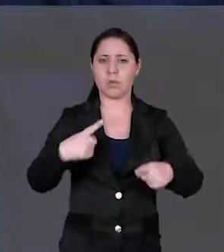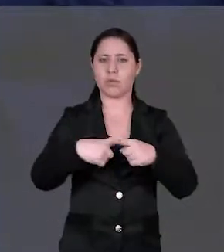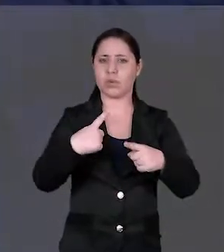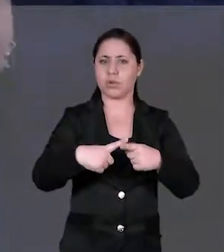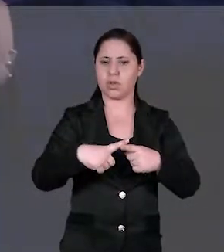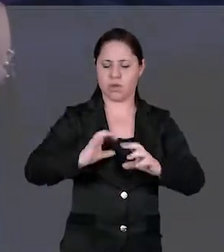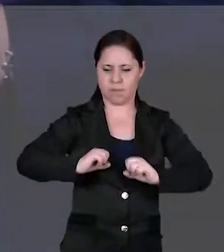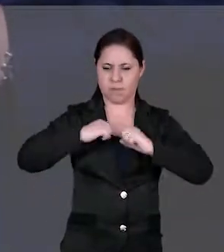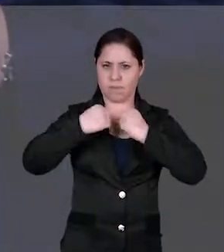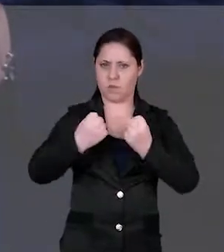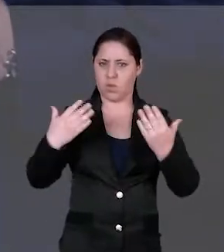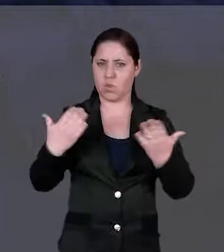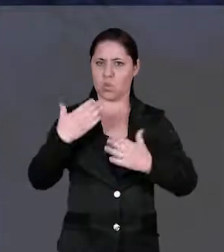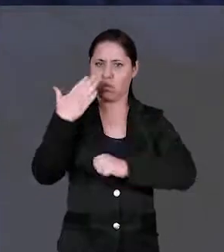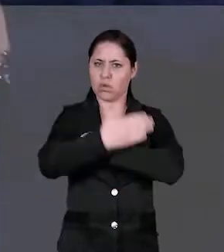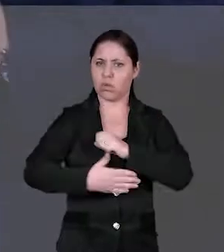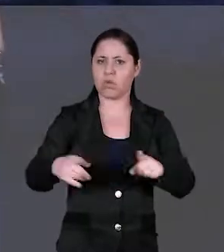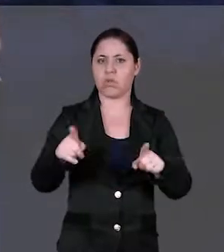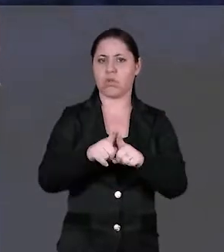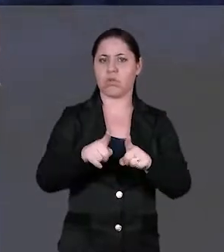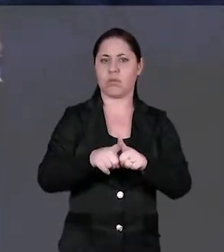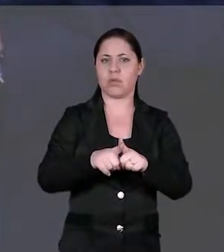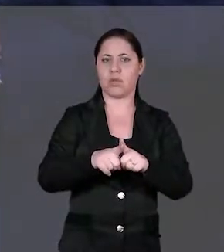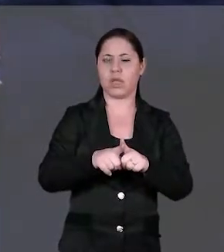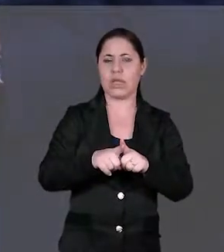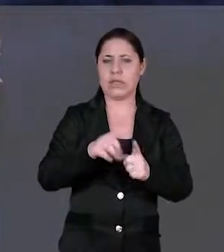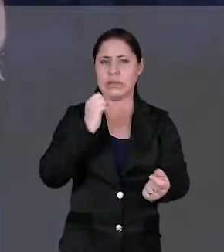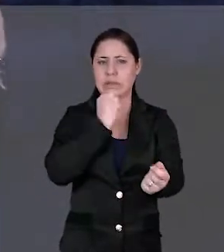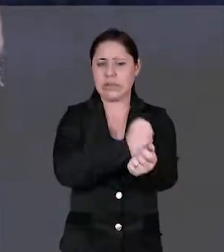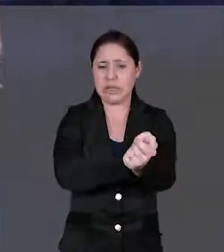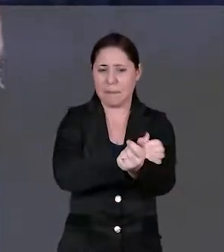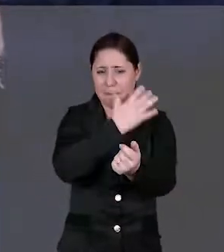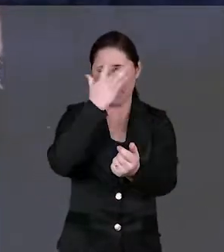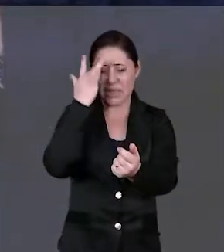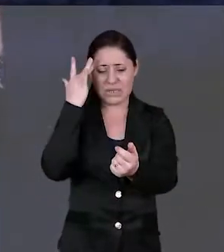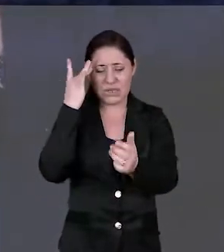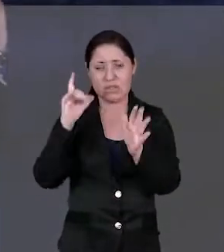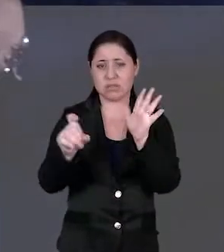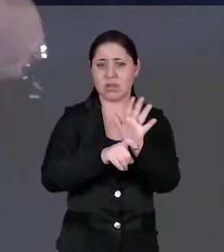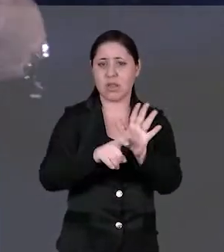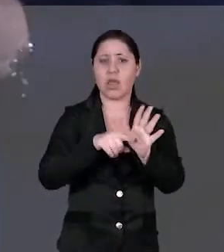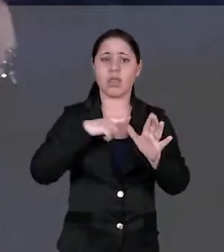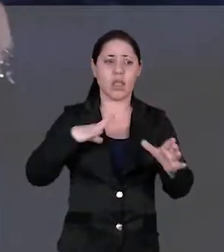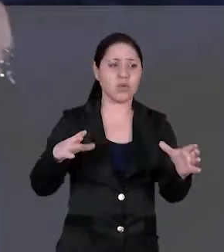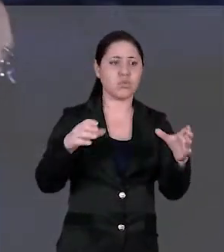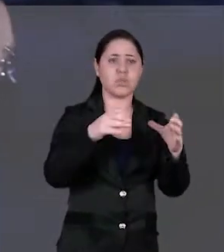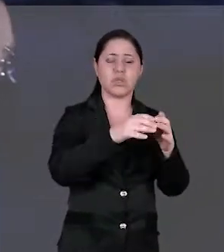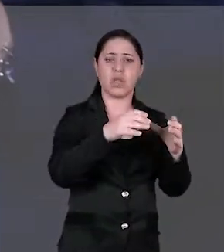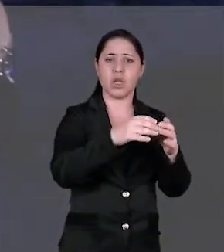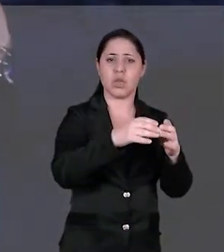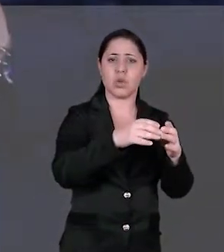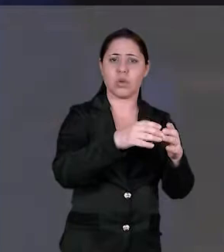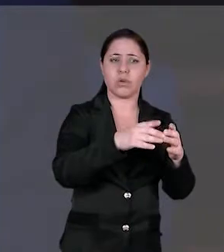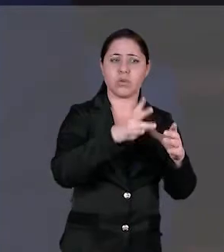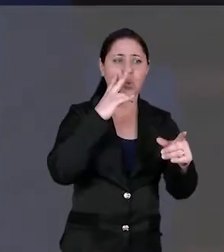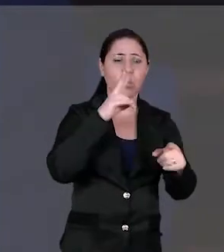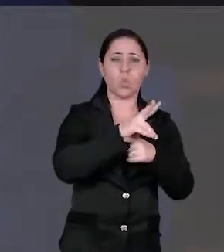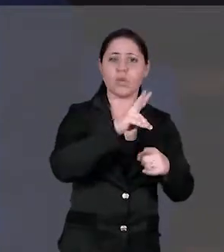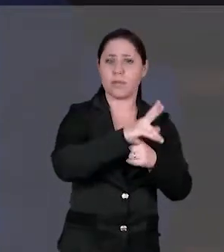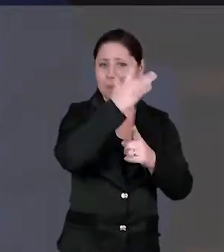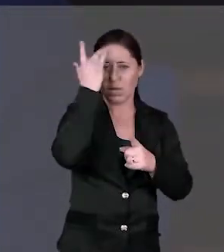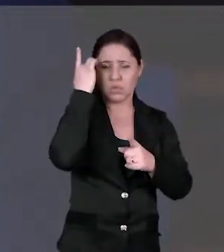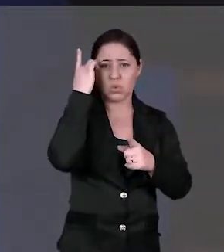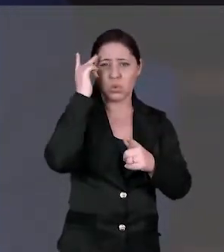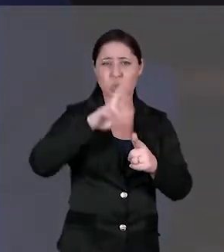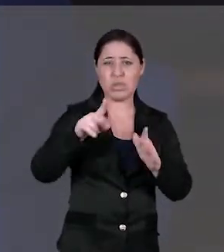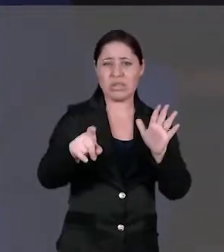papel nosso como parlamentar. E eu tenho atuado muito nessa Comissão de Direitos Humanos exatamente nesse sentido, mesmo porque eu tenho um enfrentamento muito grande hoje também na